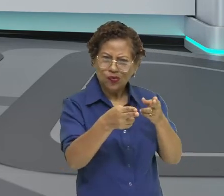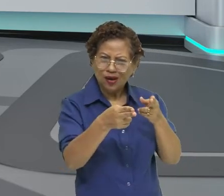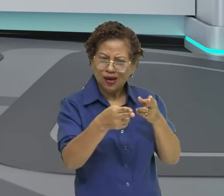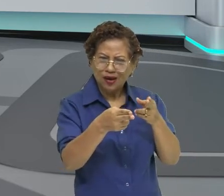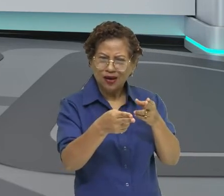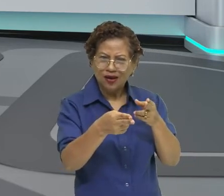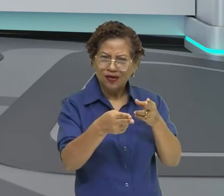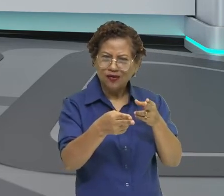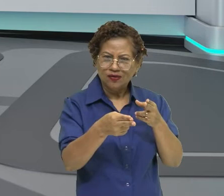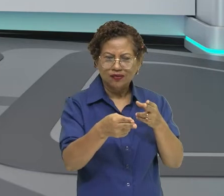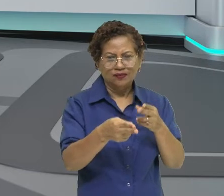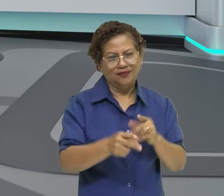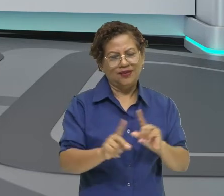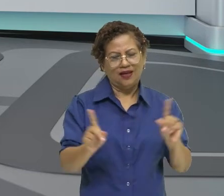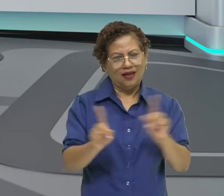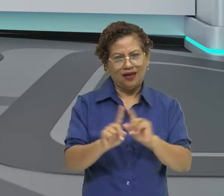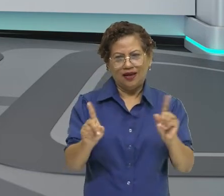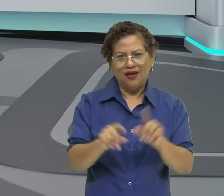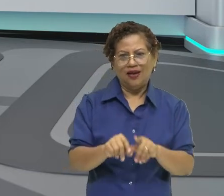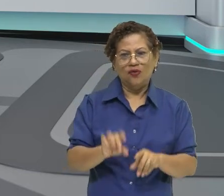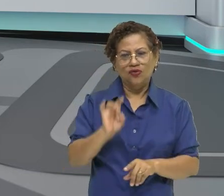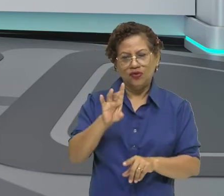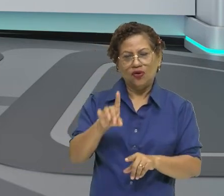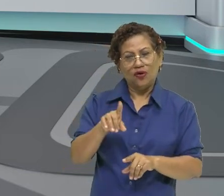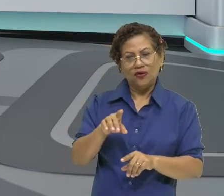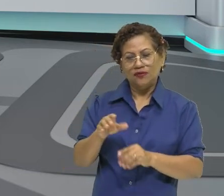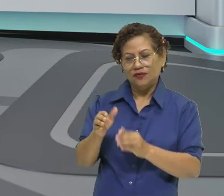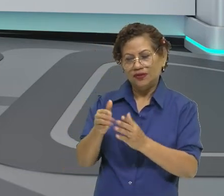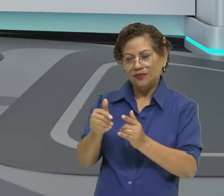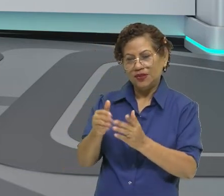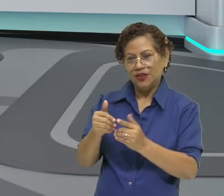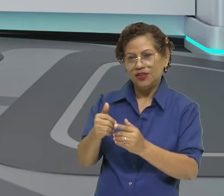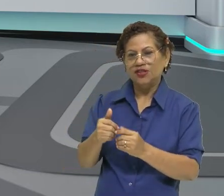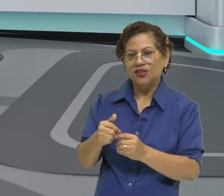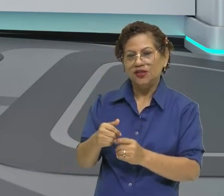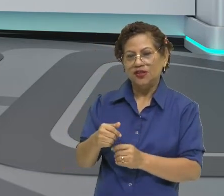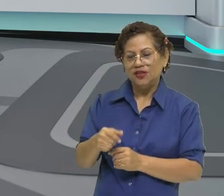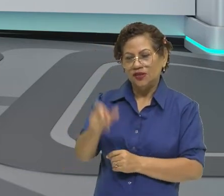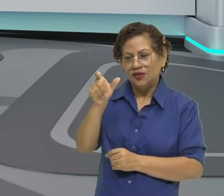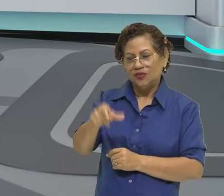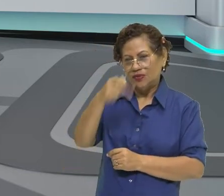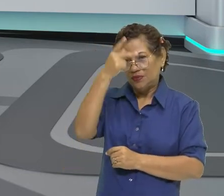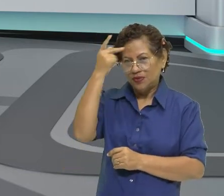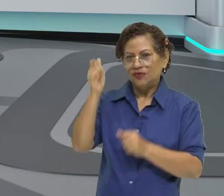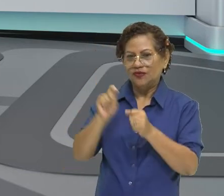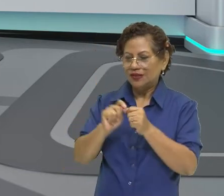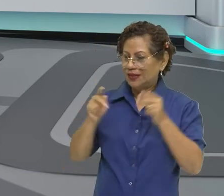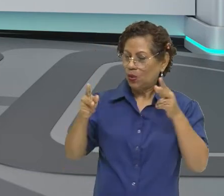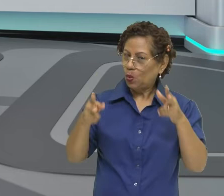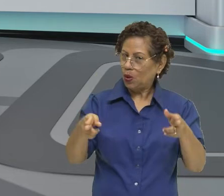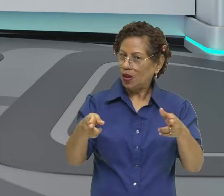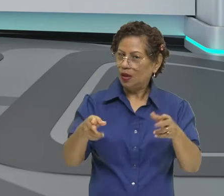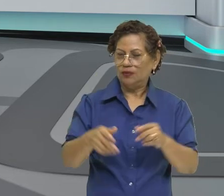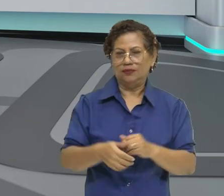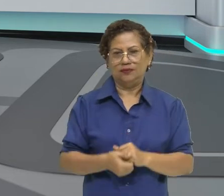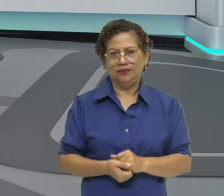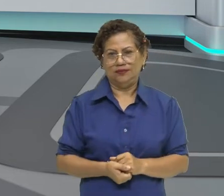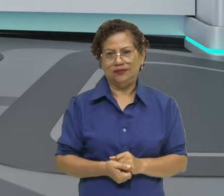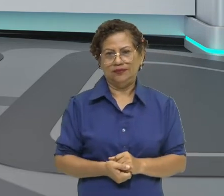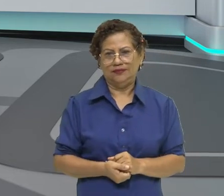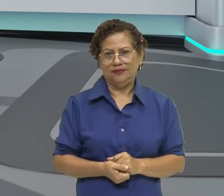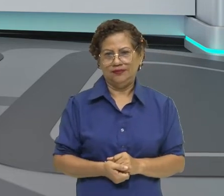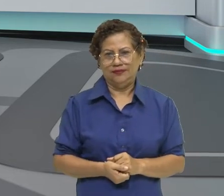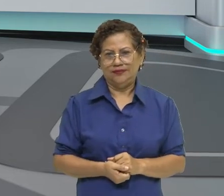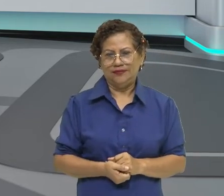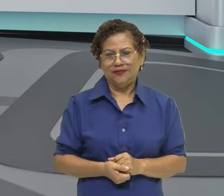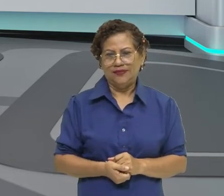se a pessoa que está estruturando, né, aquela obra, ela tem como inspiração a arquitetura grega.